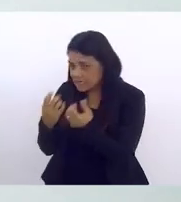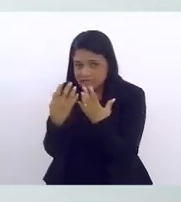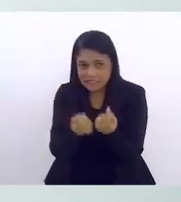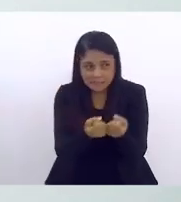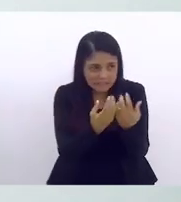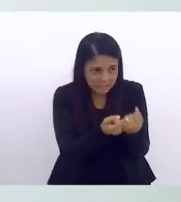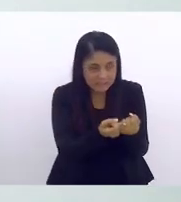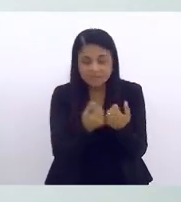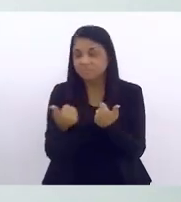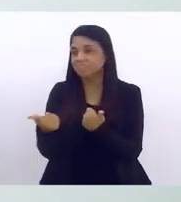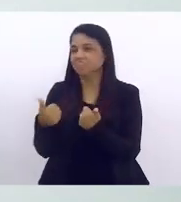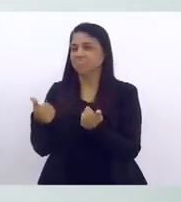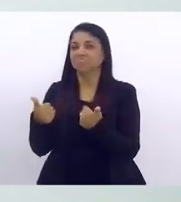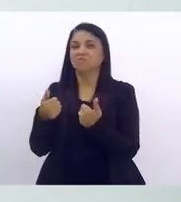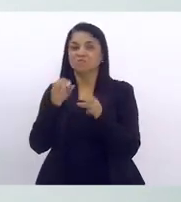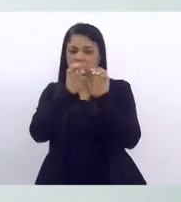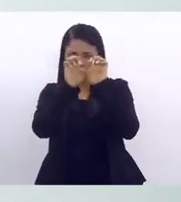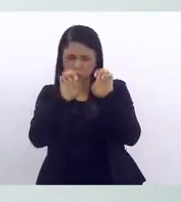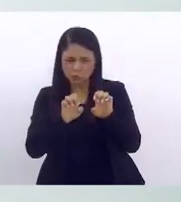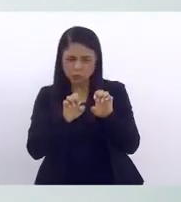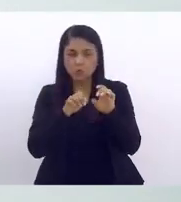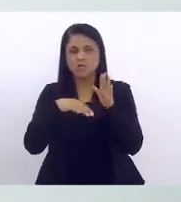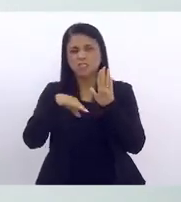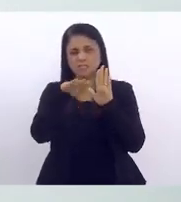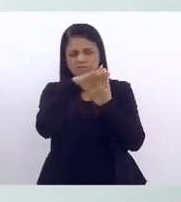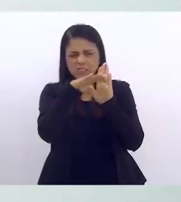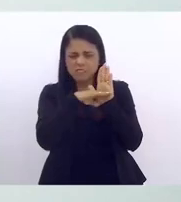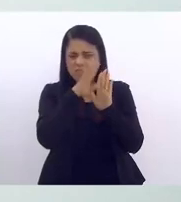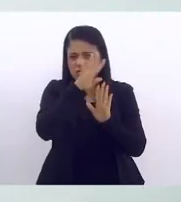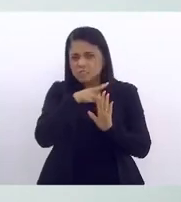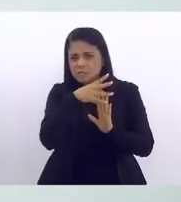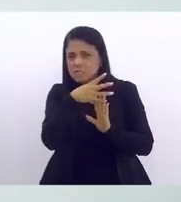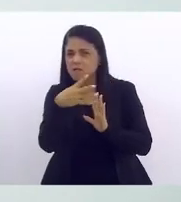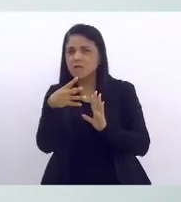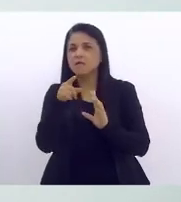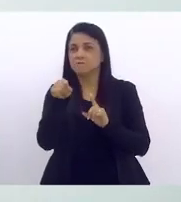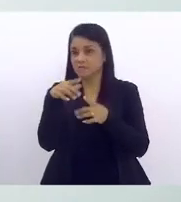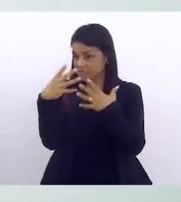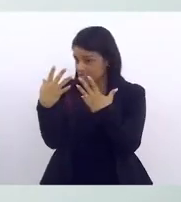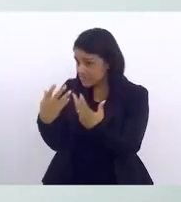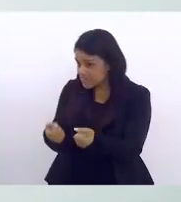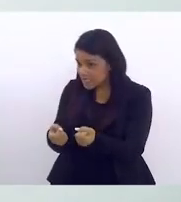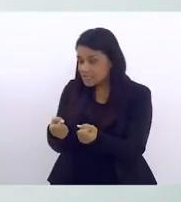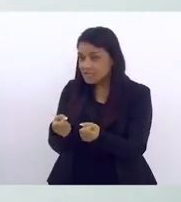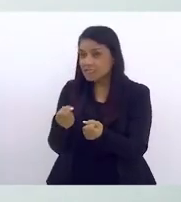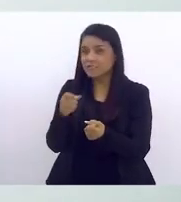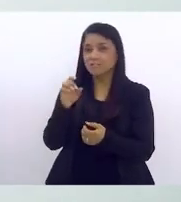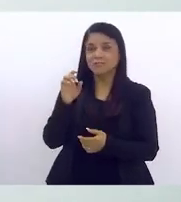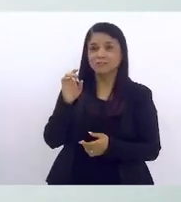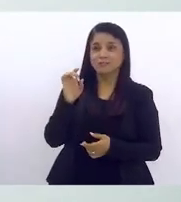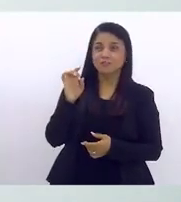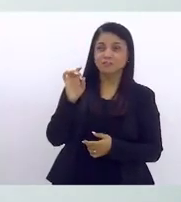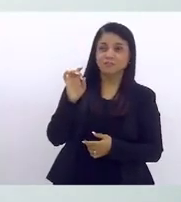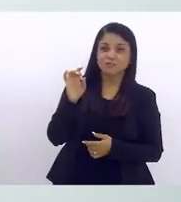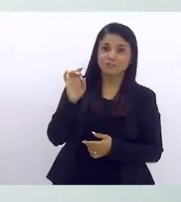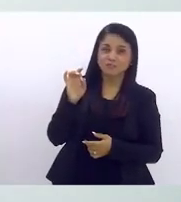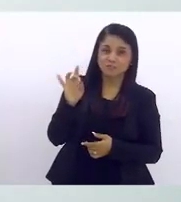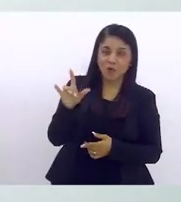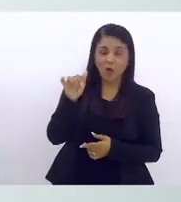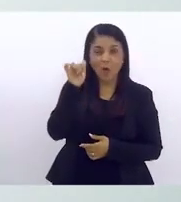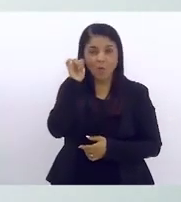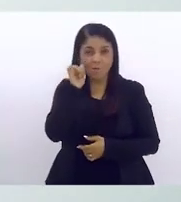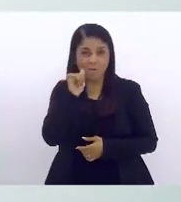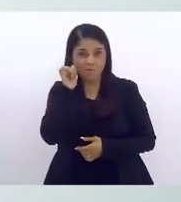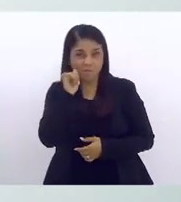vamos estruturar, nós vamos fazer as escalas. E você topa que seja só para as